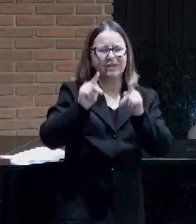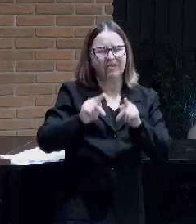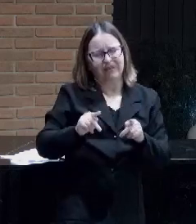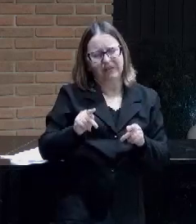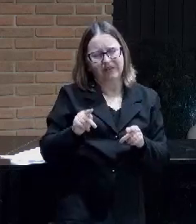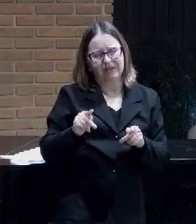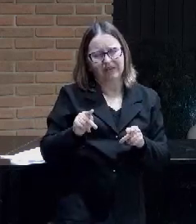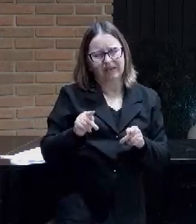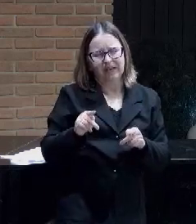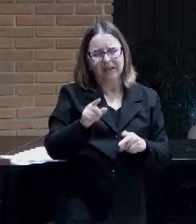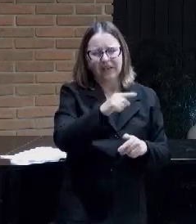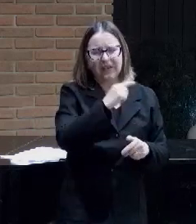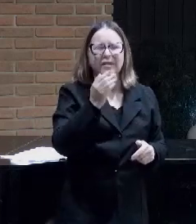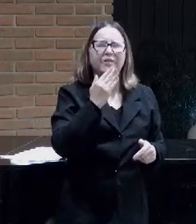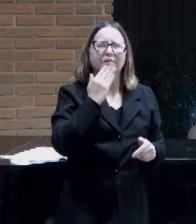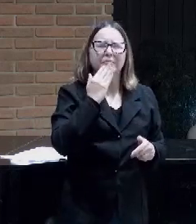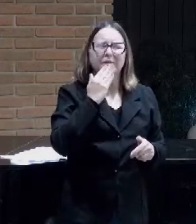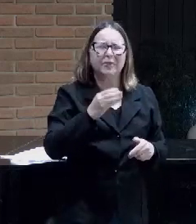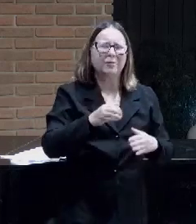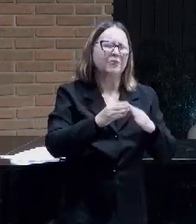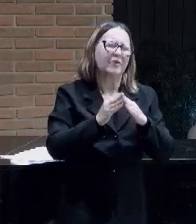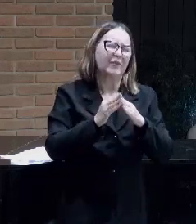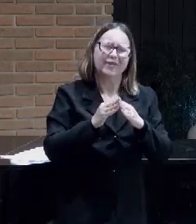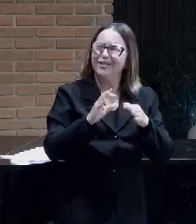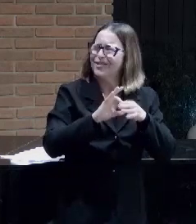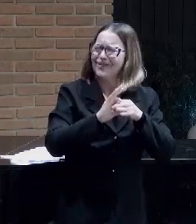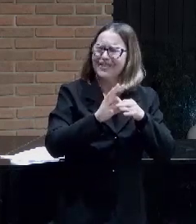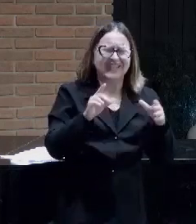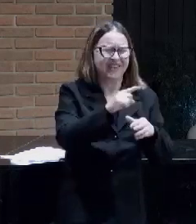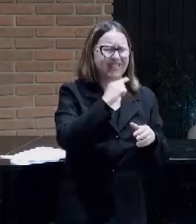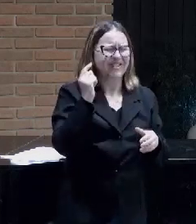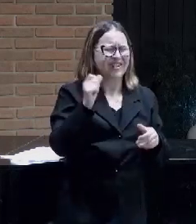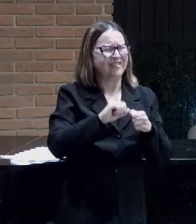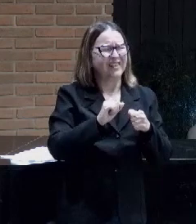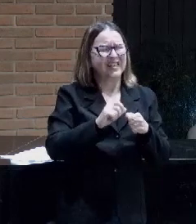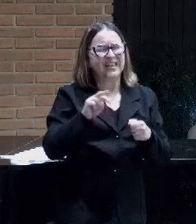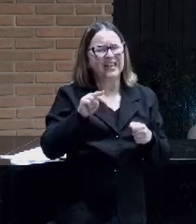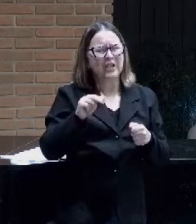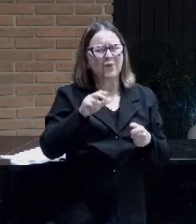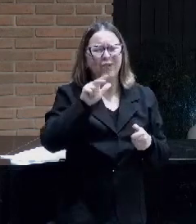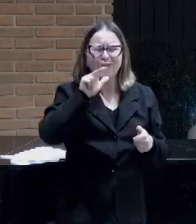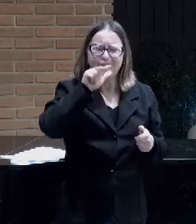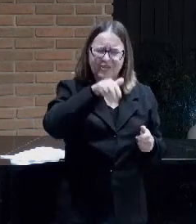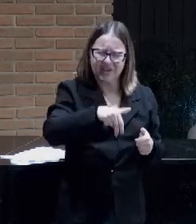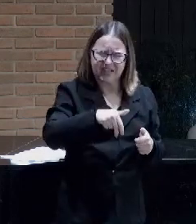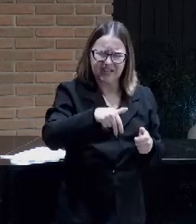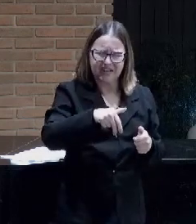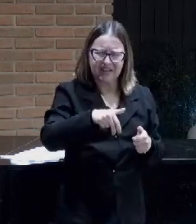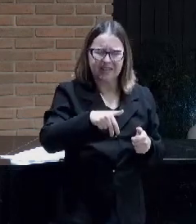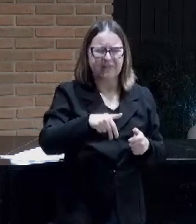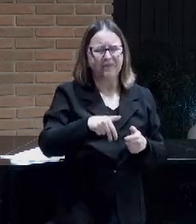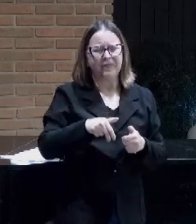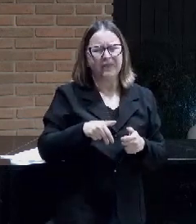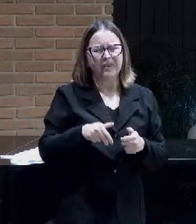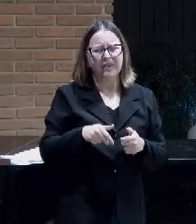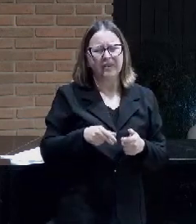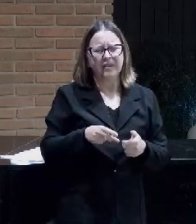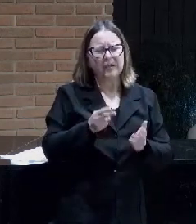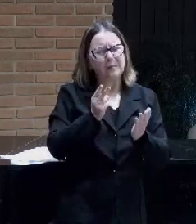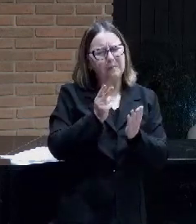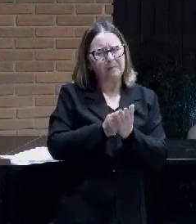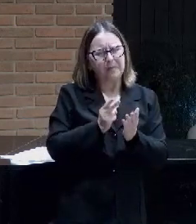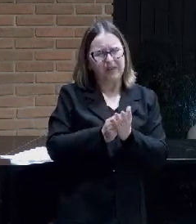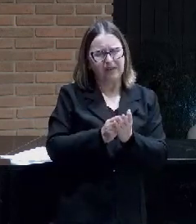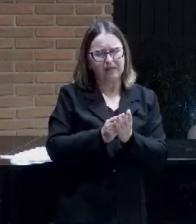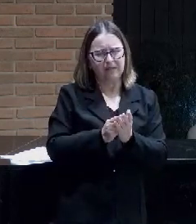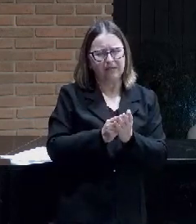não permita que a gente também faça a mesma coisa. Esteja com o nosso corpo e até com o nosso coração. E mesmo que talvez a gente